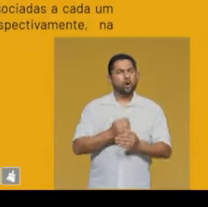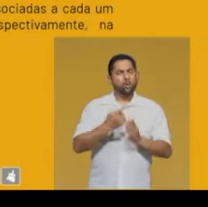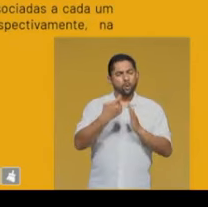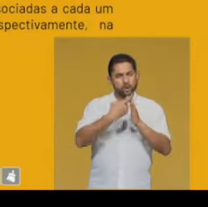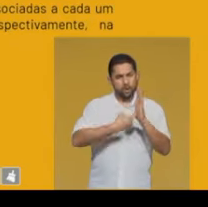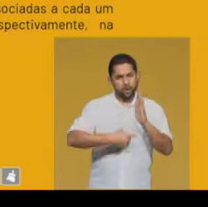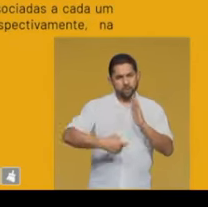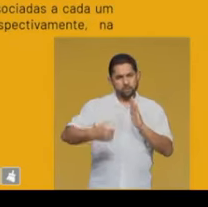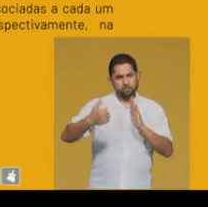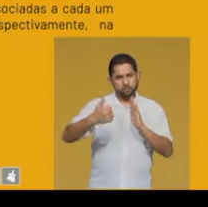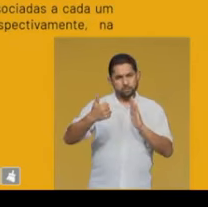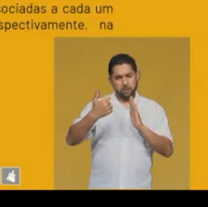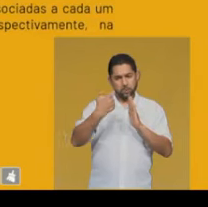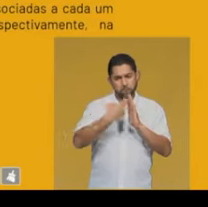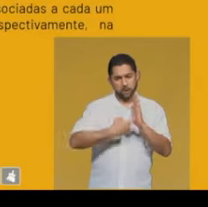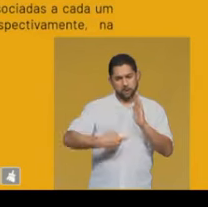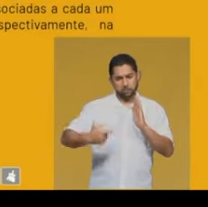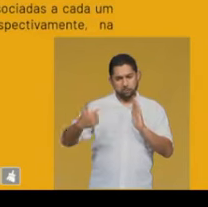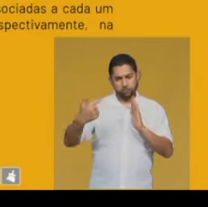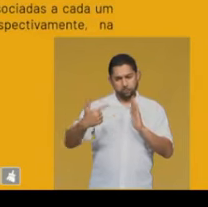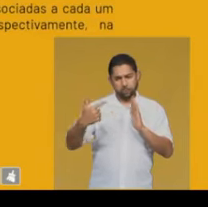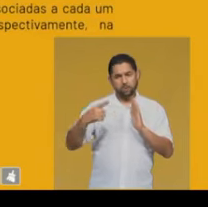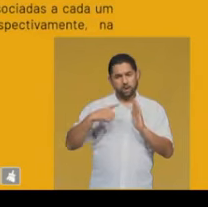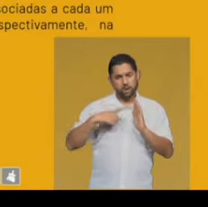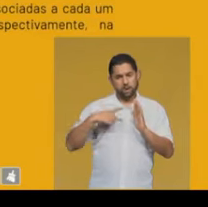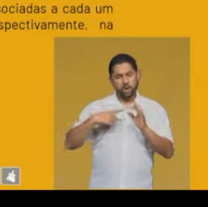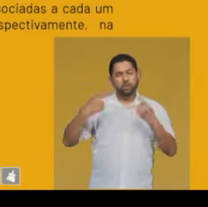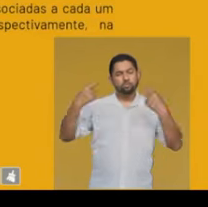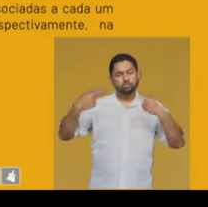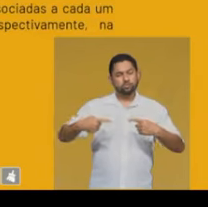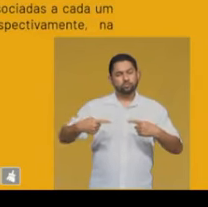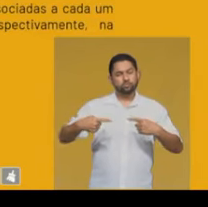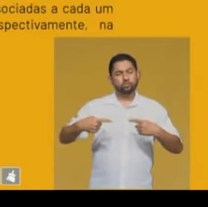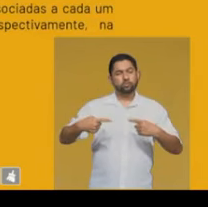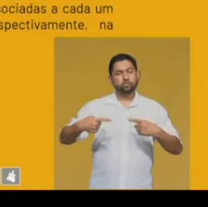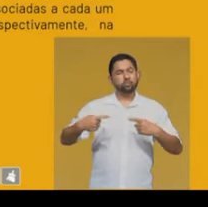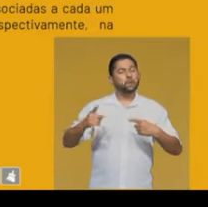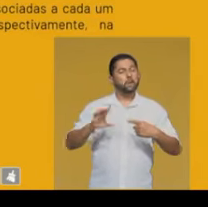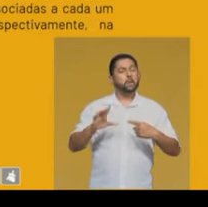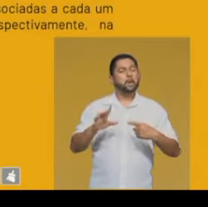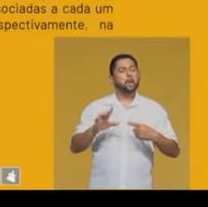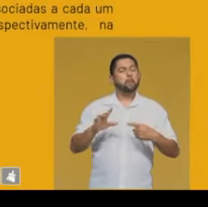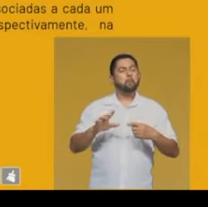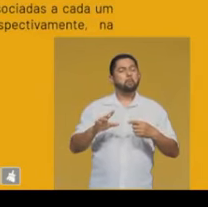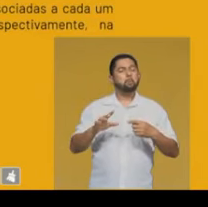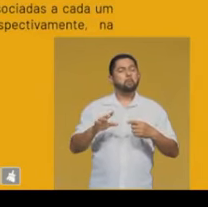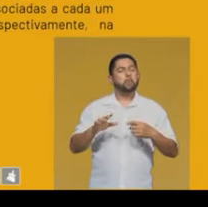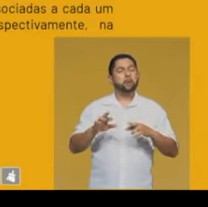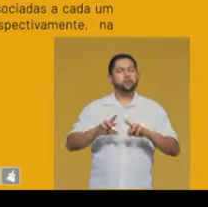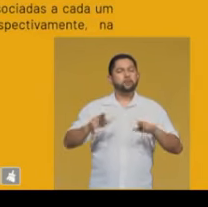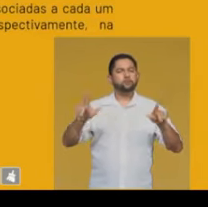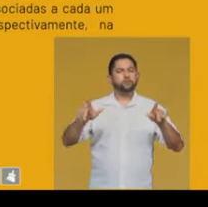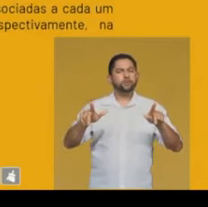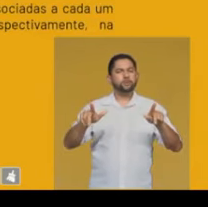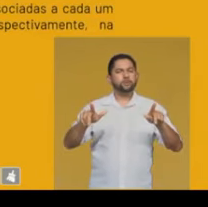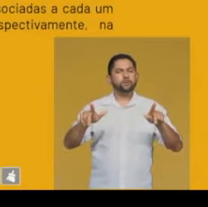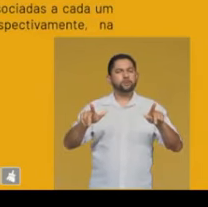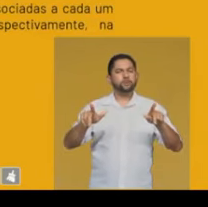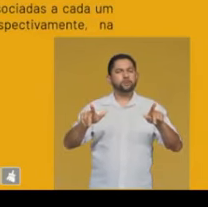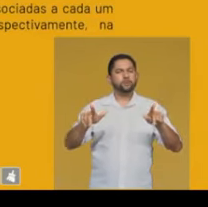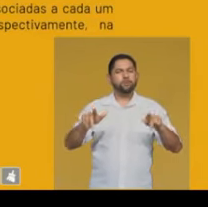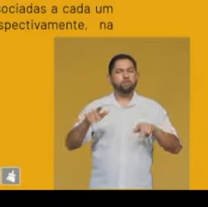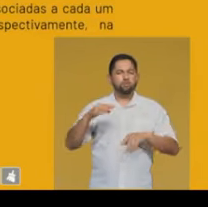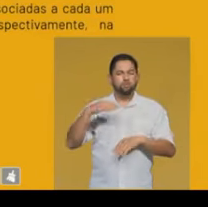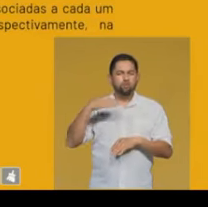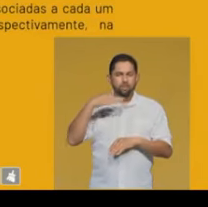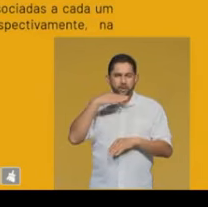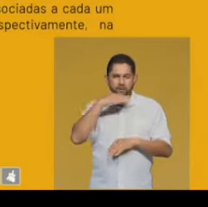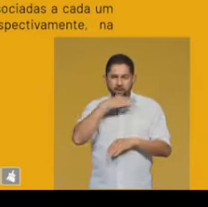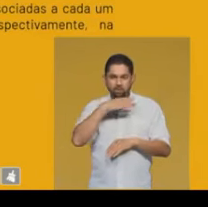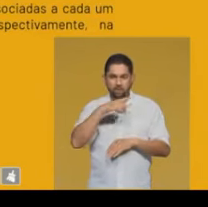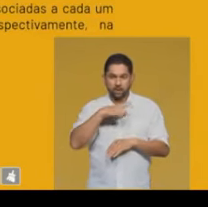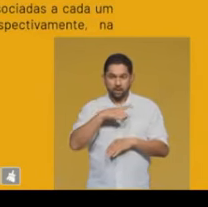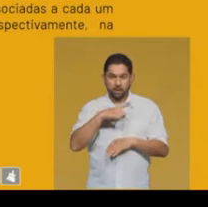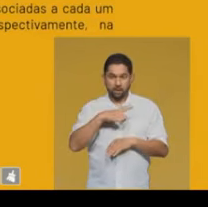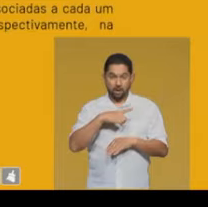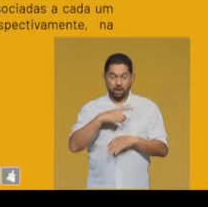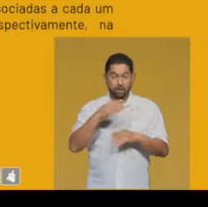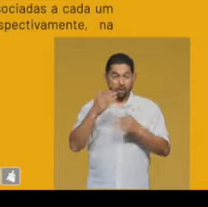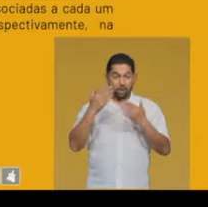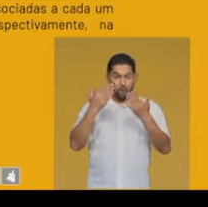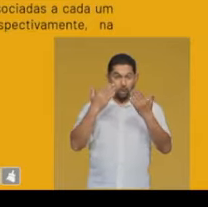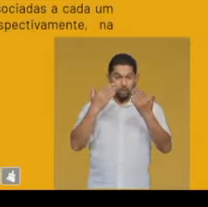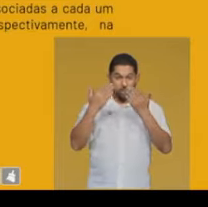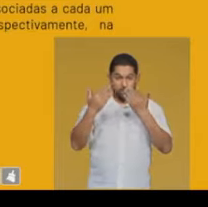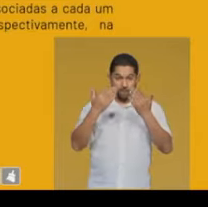confrontam-se respectivamente na oposição entre as práticas de, repare aqui, traz concepções associadas a cada um